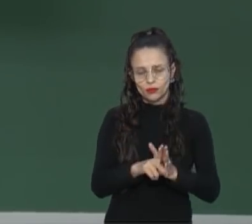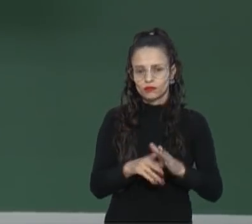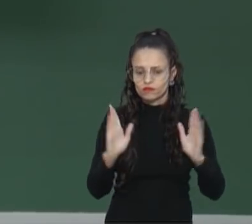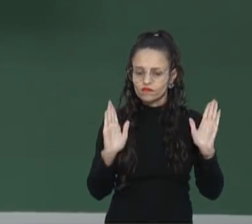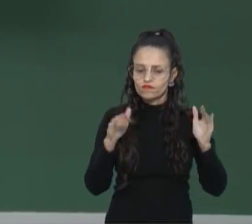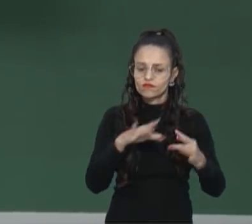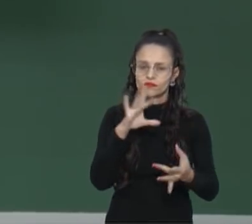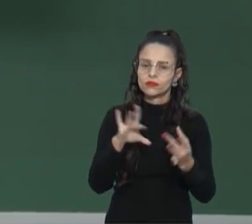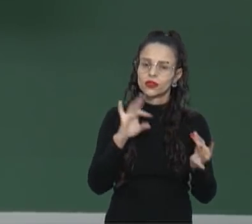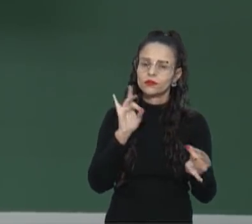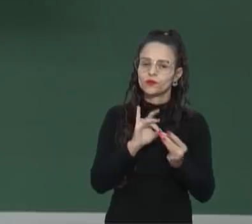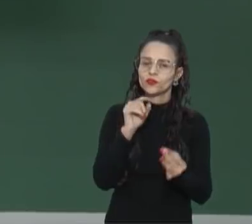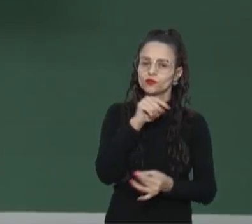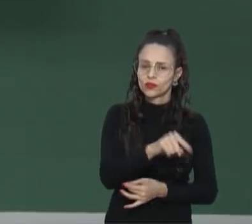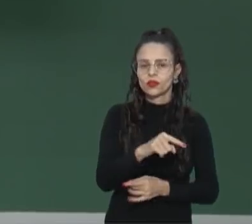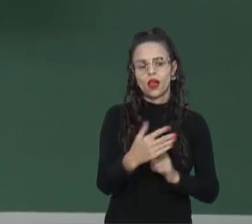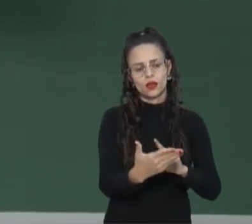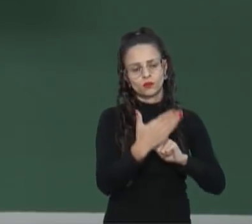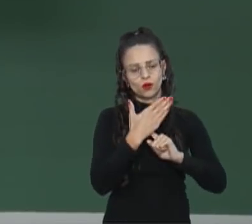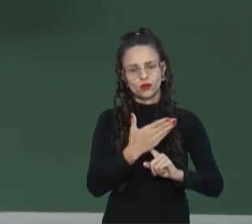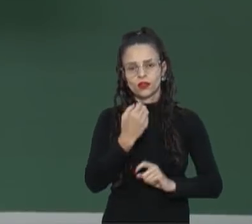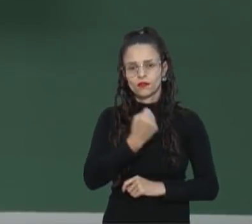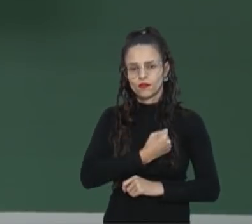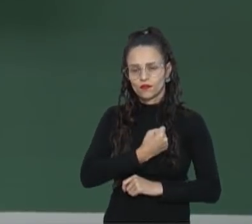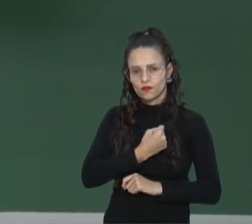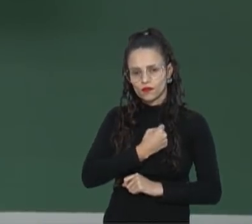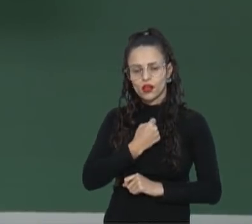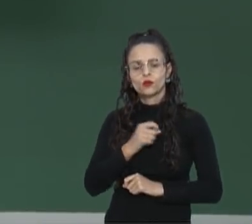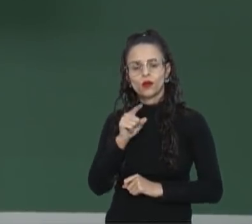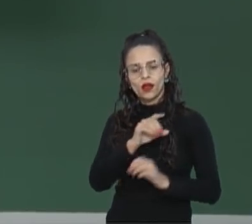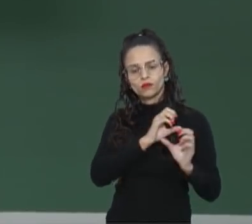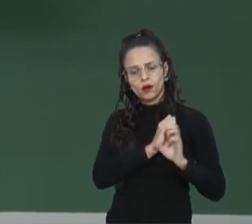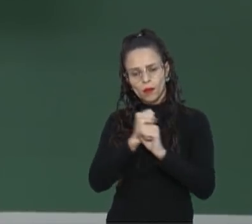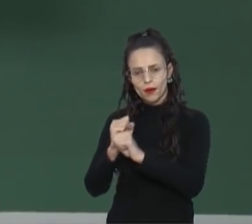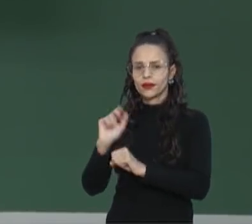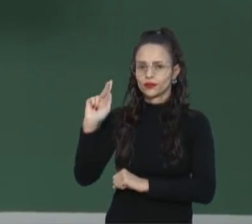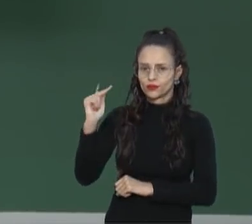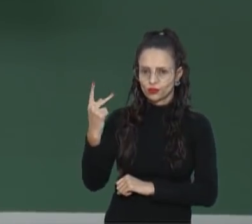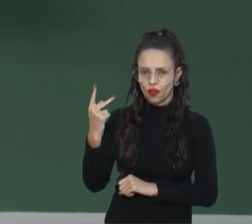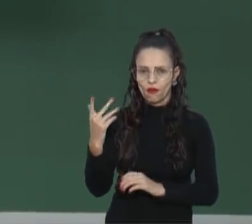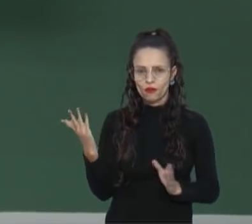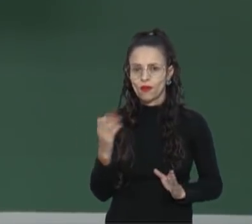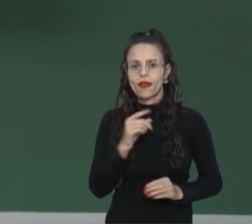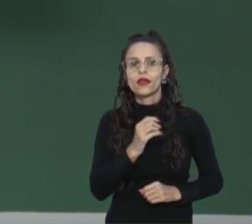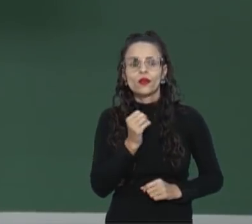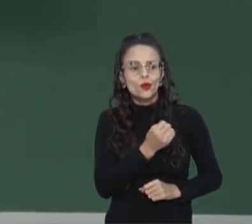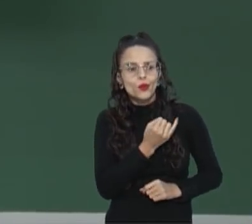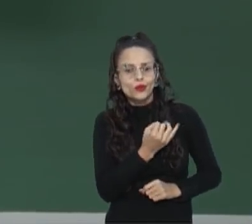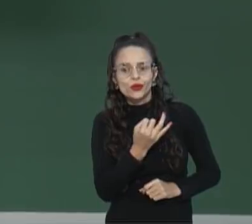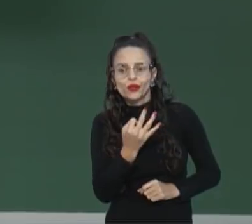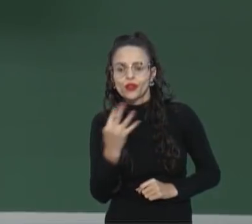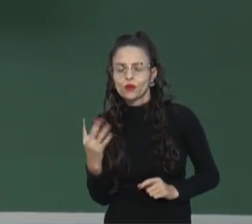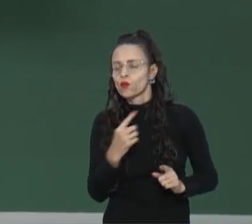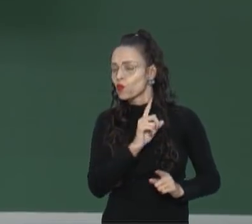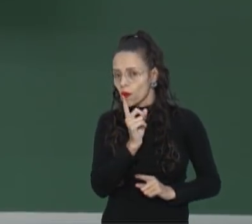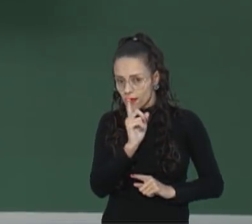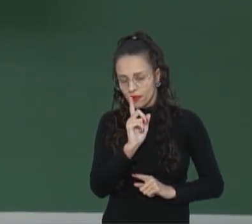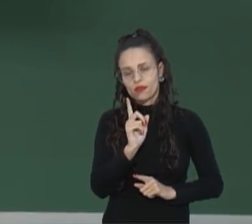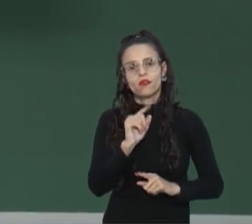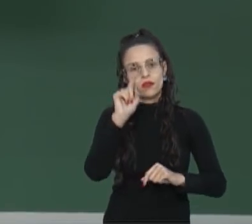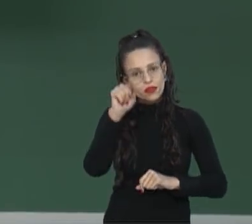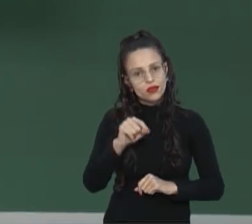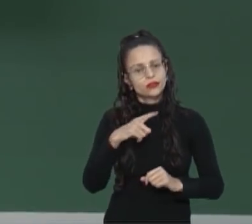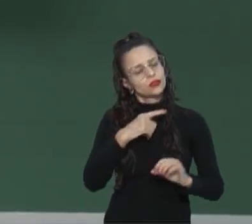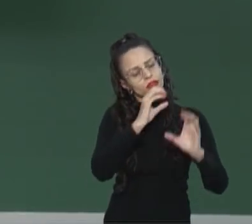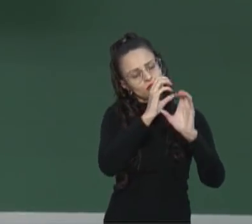feitos que aí nos dão esse valor que se refere a uma contagem de hidrogênio. Ninguém fica contando um por um os hidrogênios, entenderam? Existe